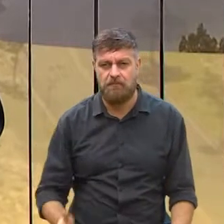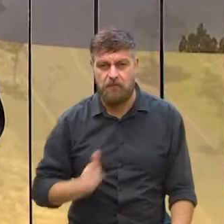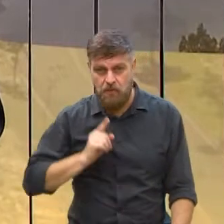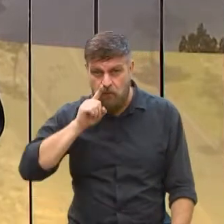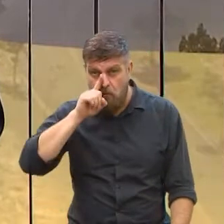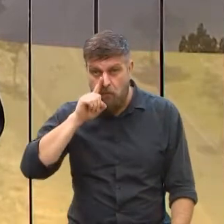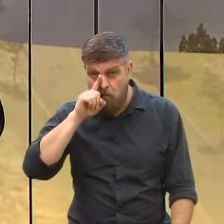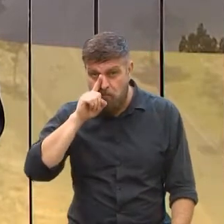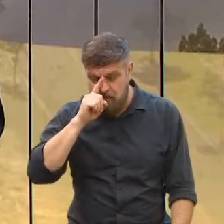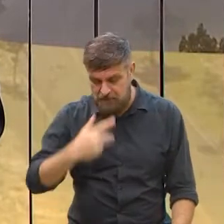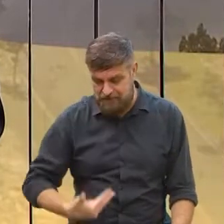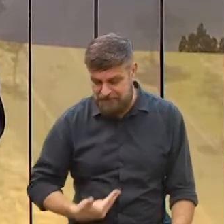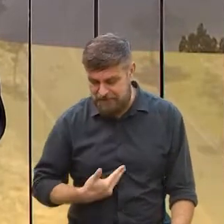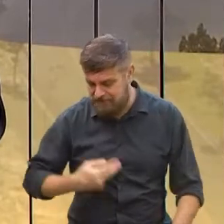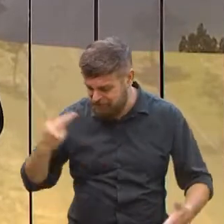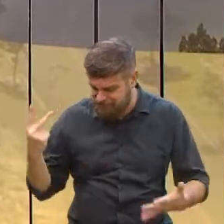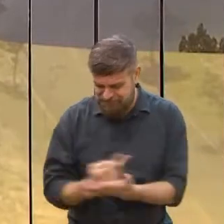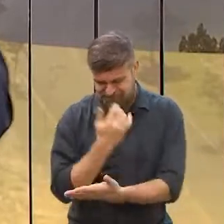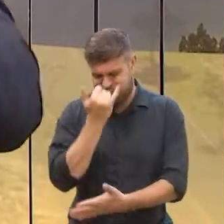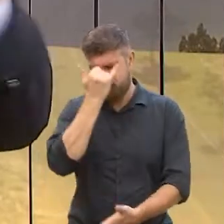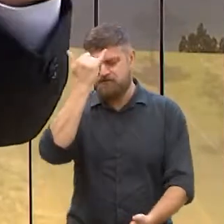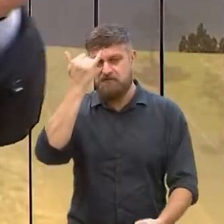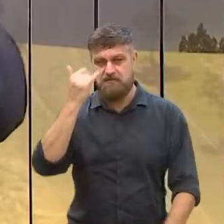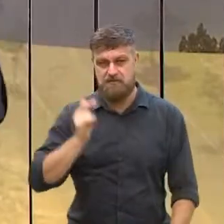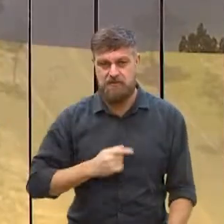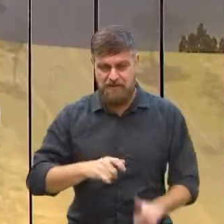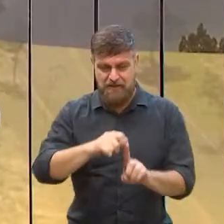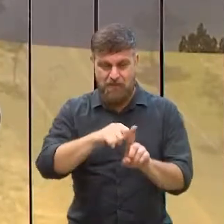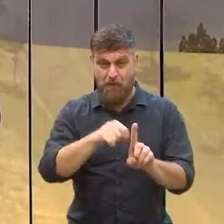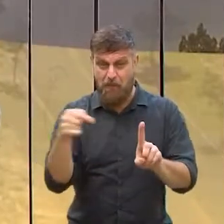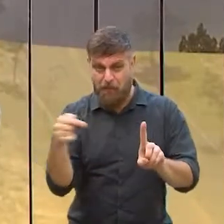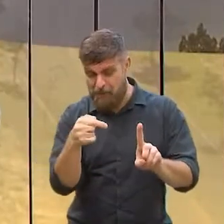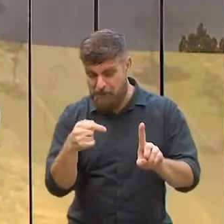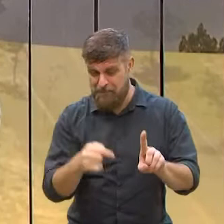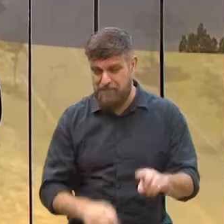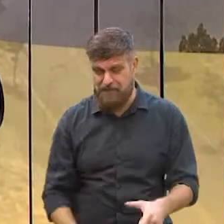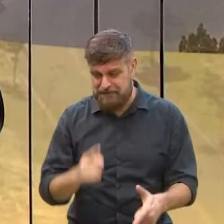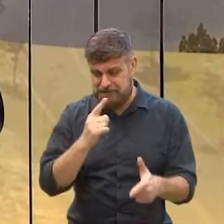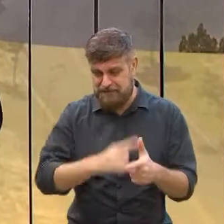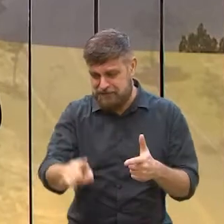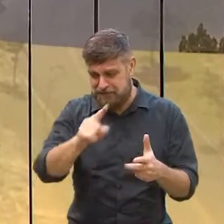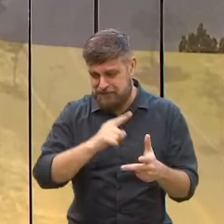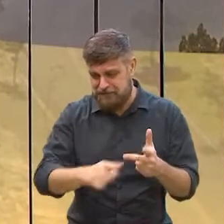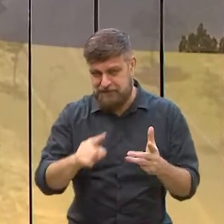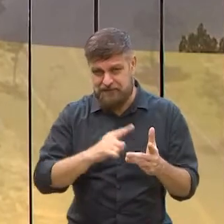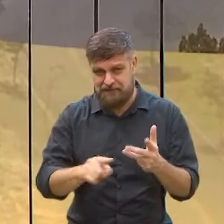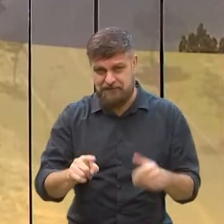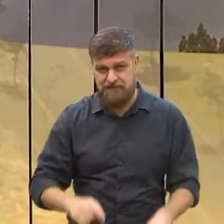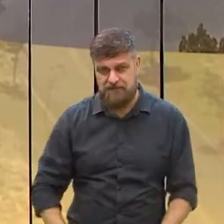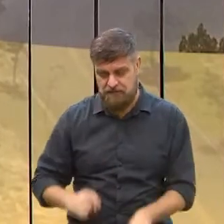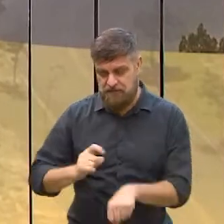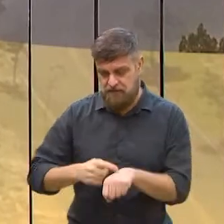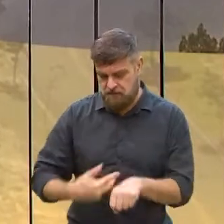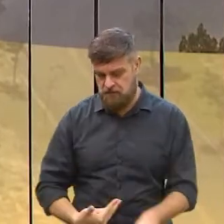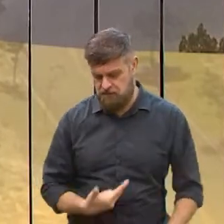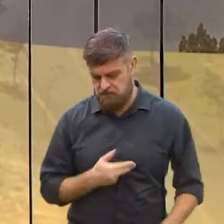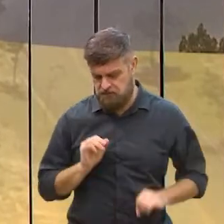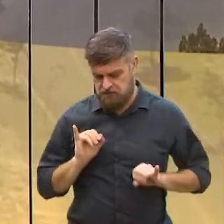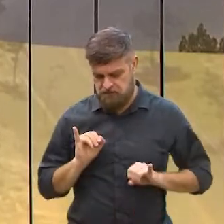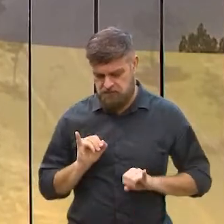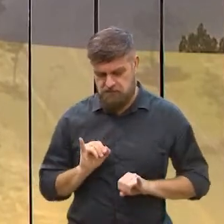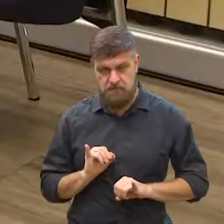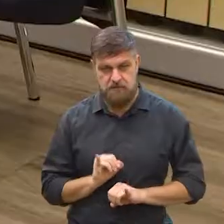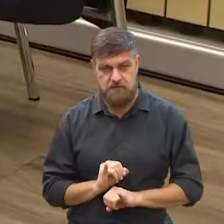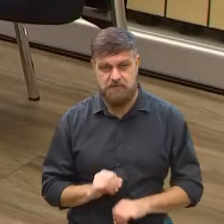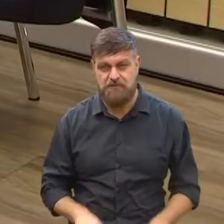de complicação que vai evoluir para óbito em um mês, assim, depois da cirurgia. Não na cirurgia morrer é um descuido,